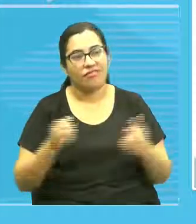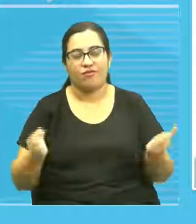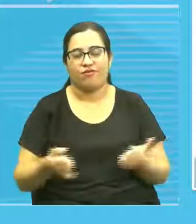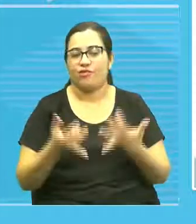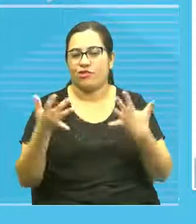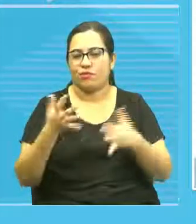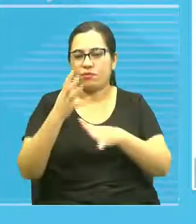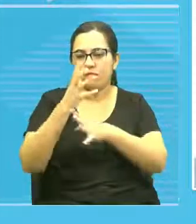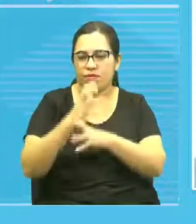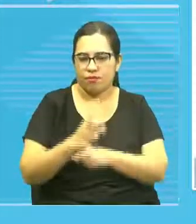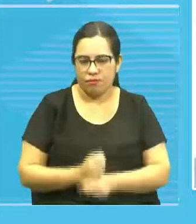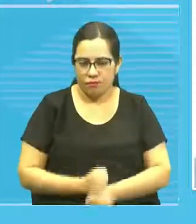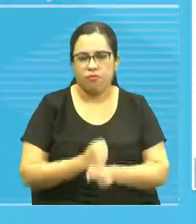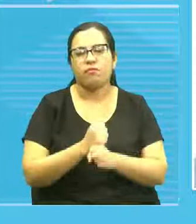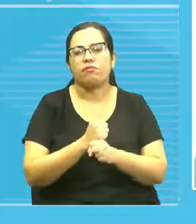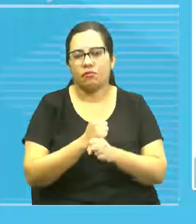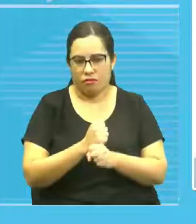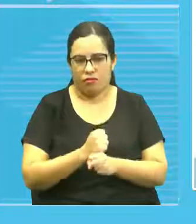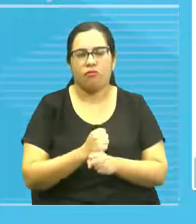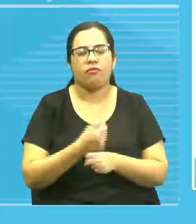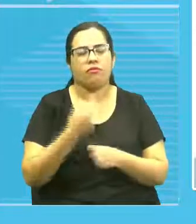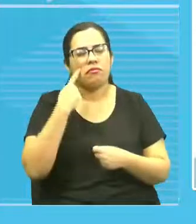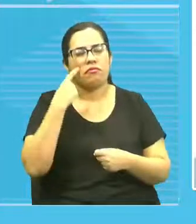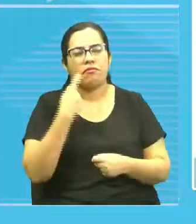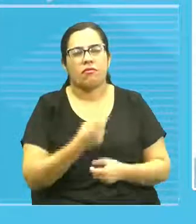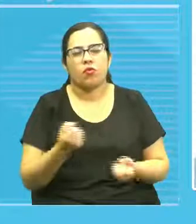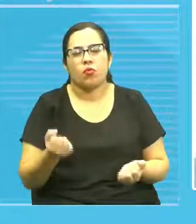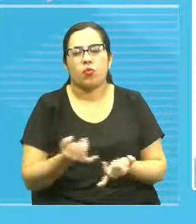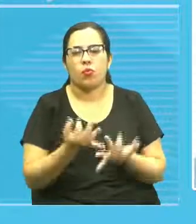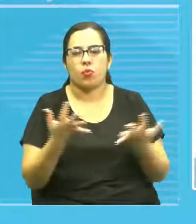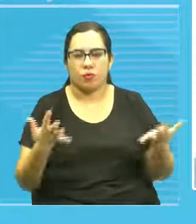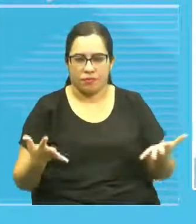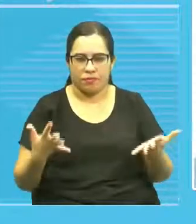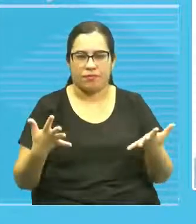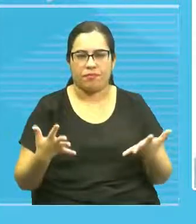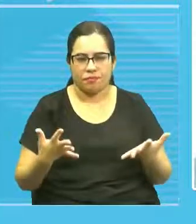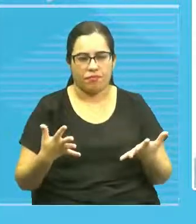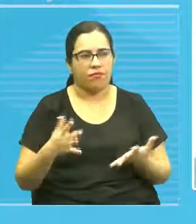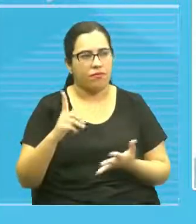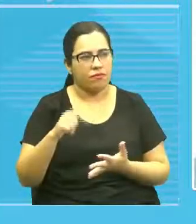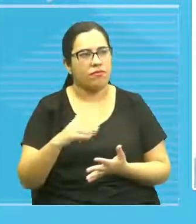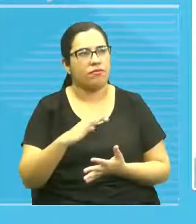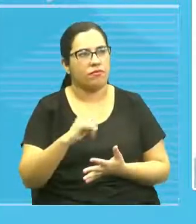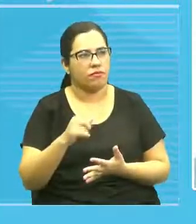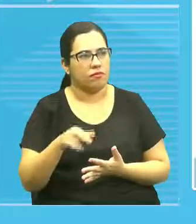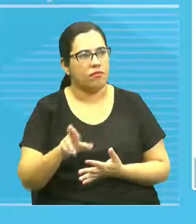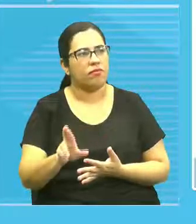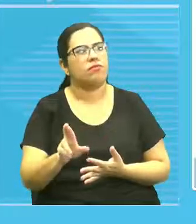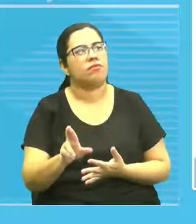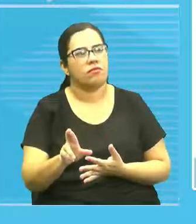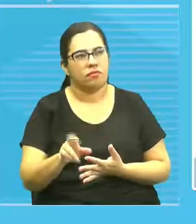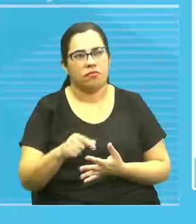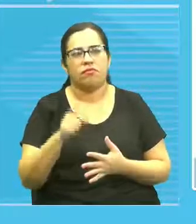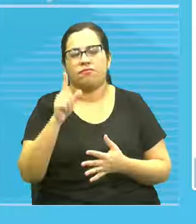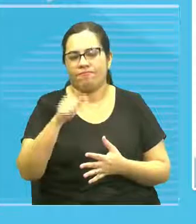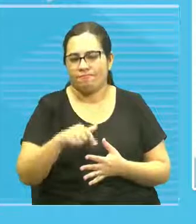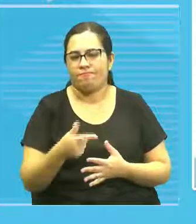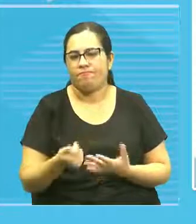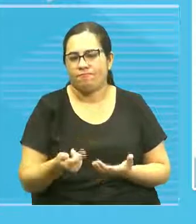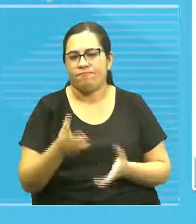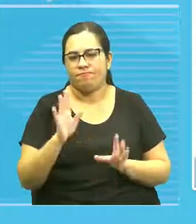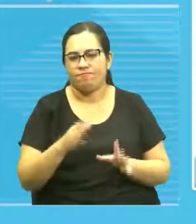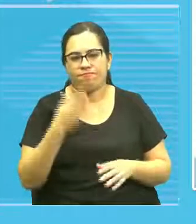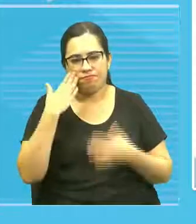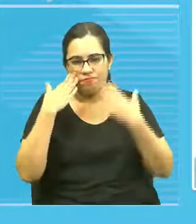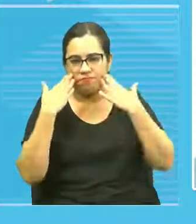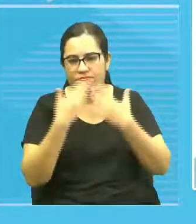um calorímetro para medir essa quantidade de calor, tá bom? Foi usando esse aparelho. Que médico, eu já